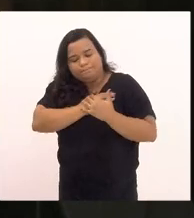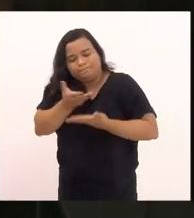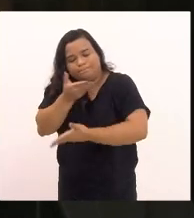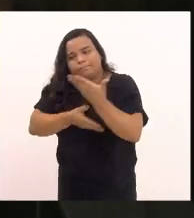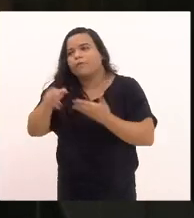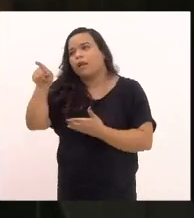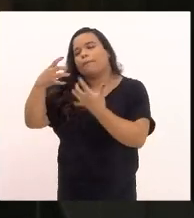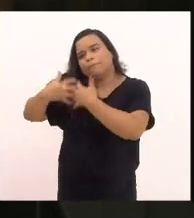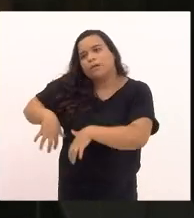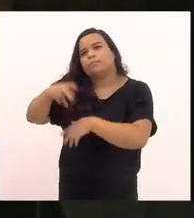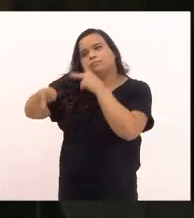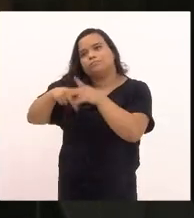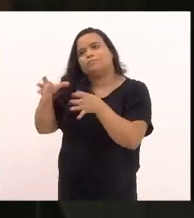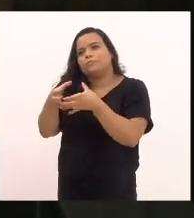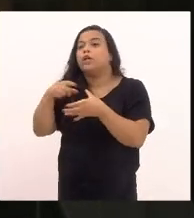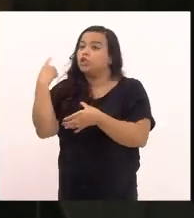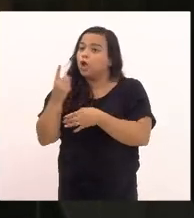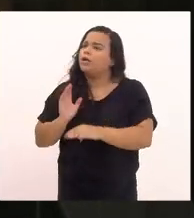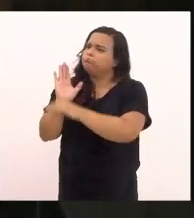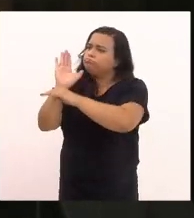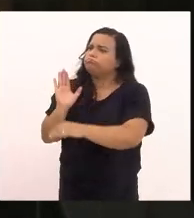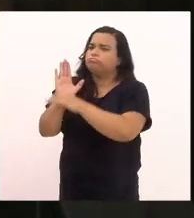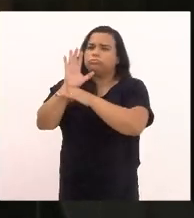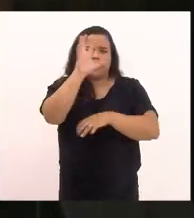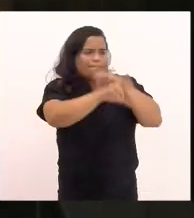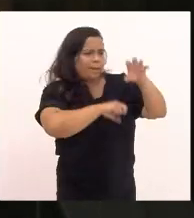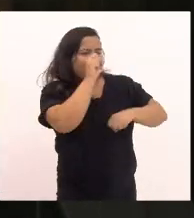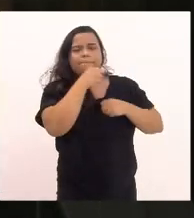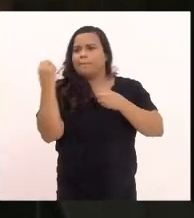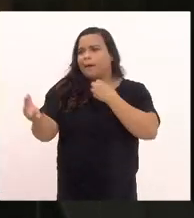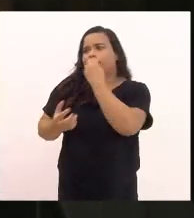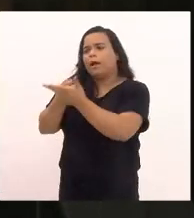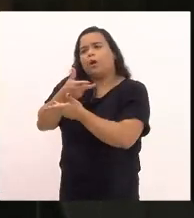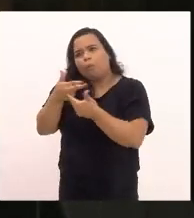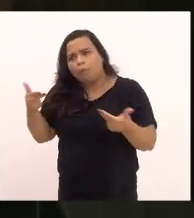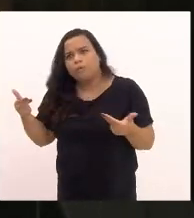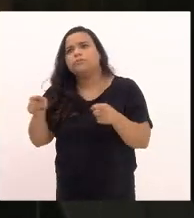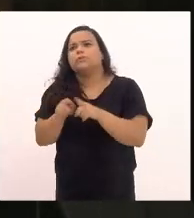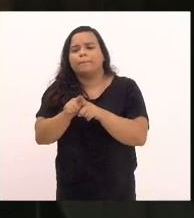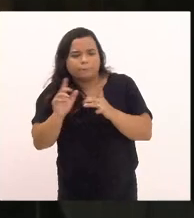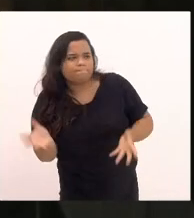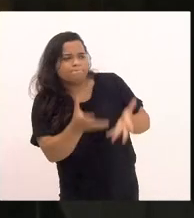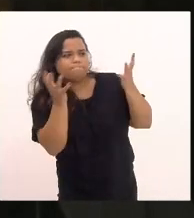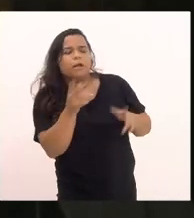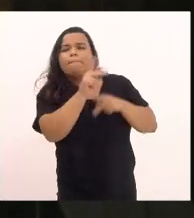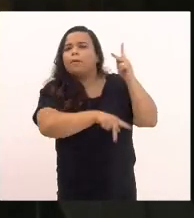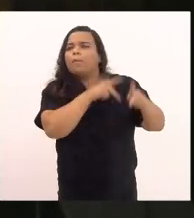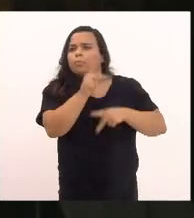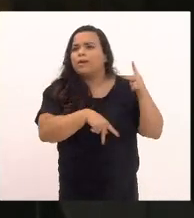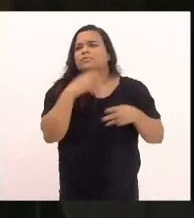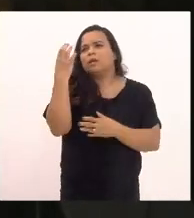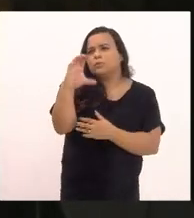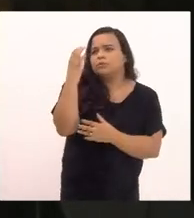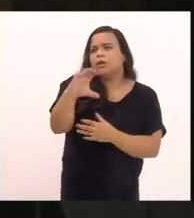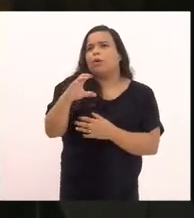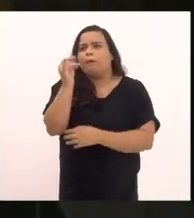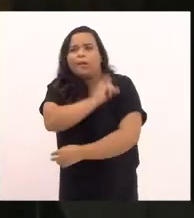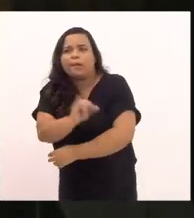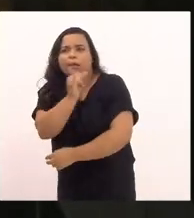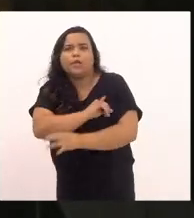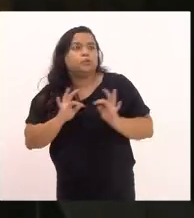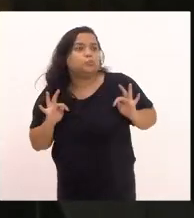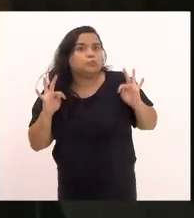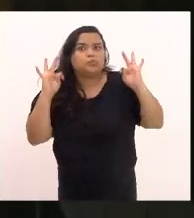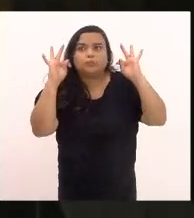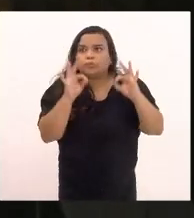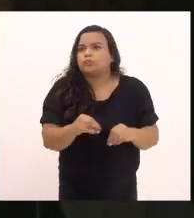colaborando com várias campanhas de arrecadação, estimulando aí que toda a população da nossa cidade, Niterói, de todo o estado do Rio de Janeiro, que